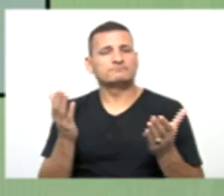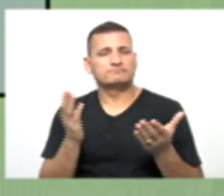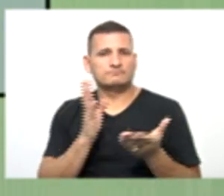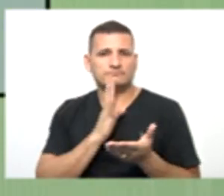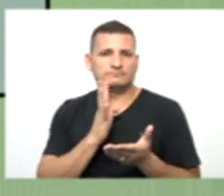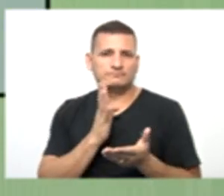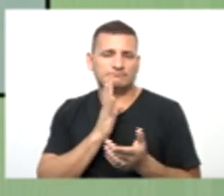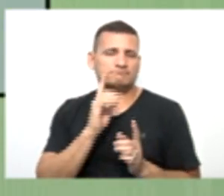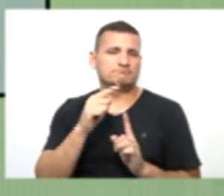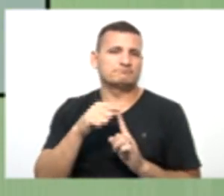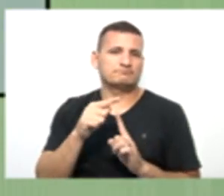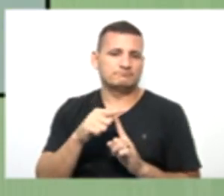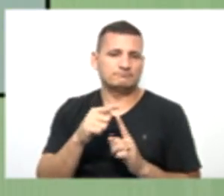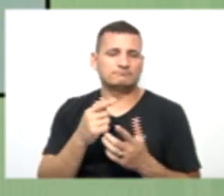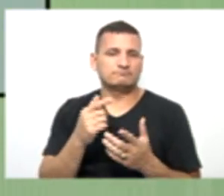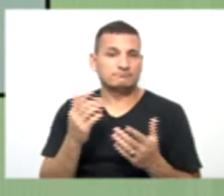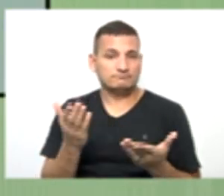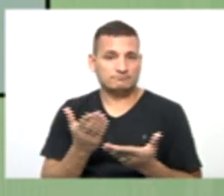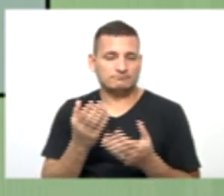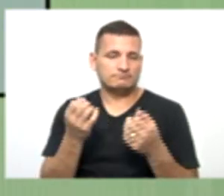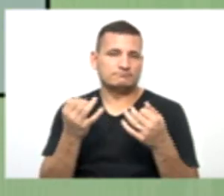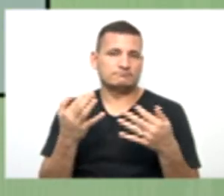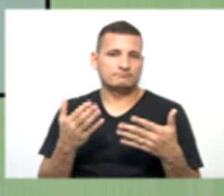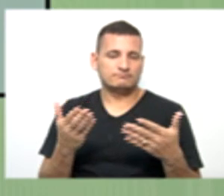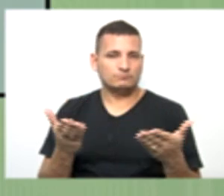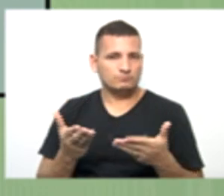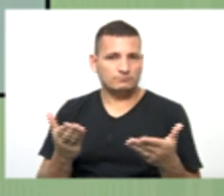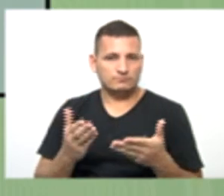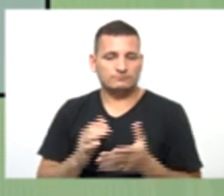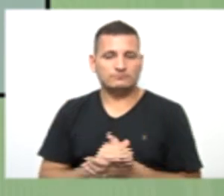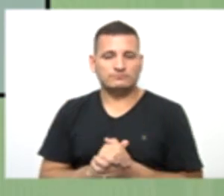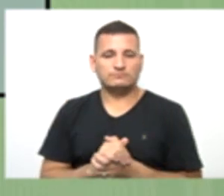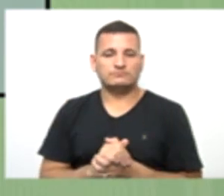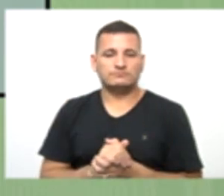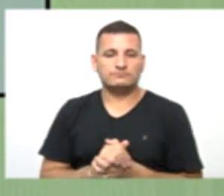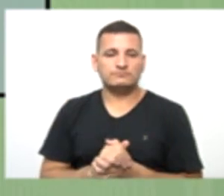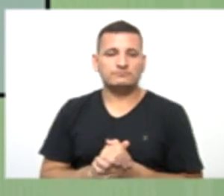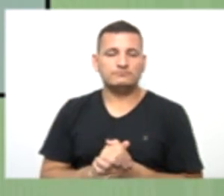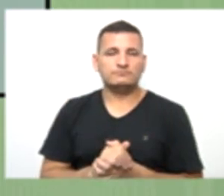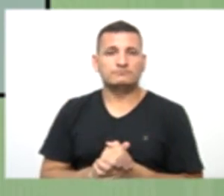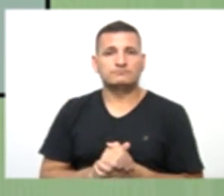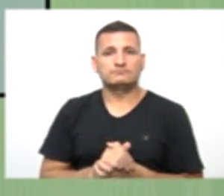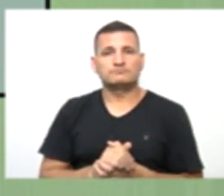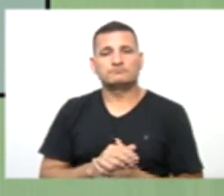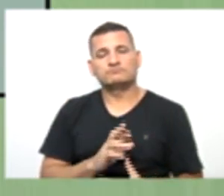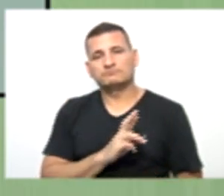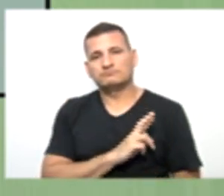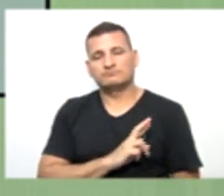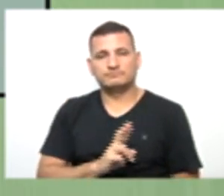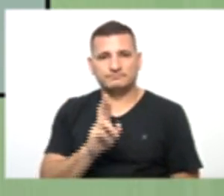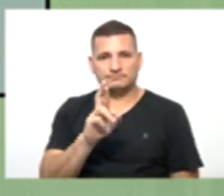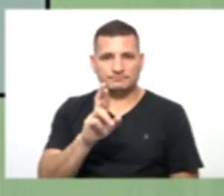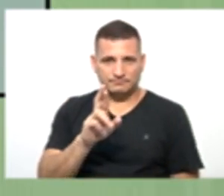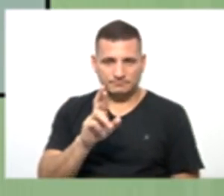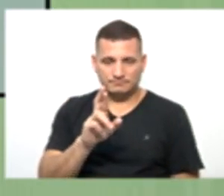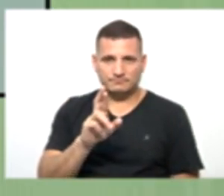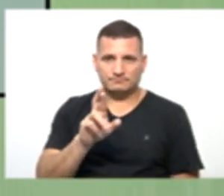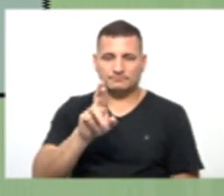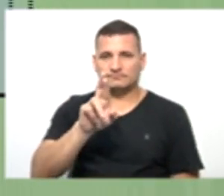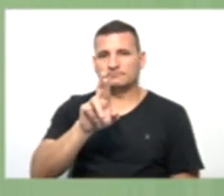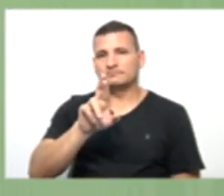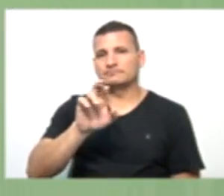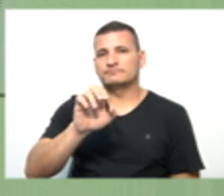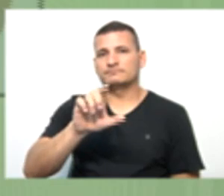então esses tipos de conhecimentos que nós tratamos aqui? Um deles é o religioso, né? Depois